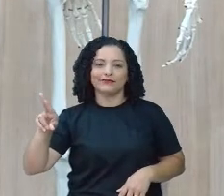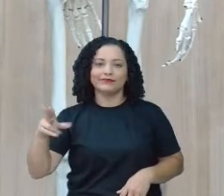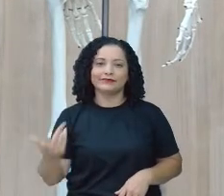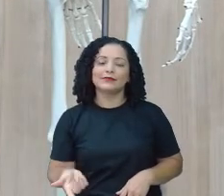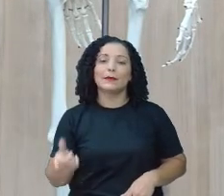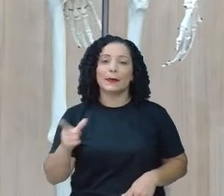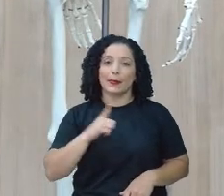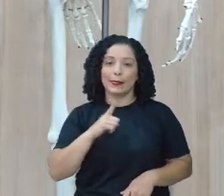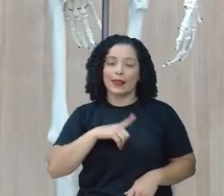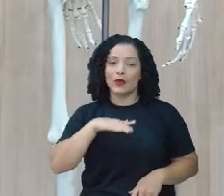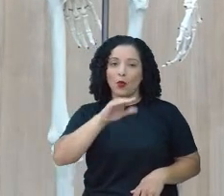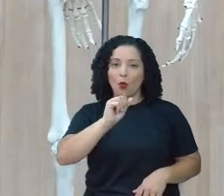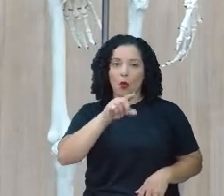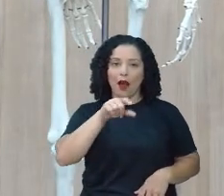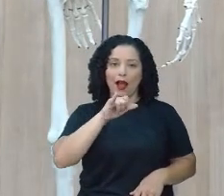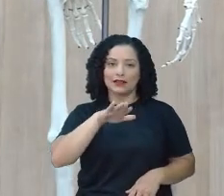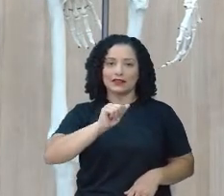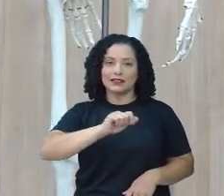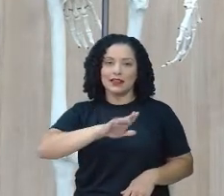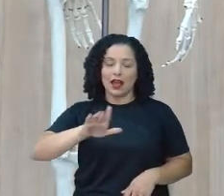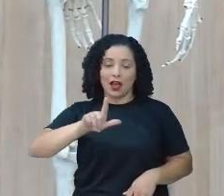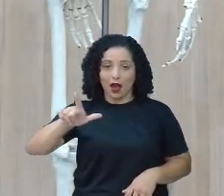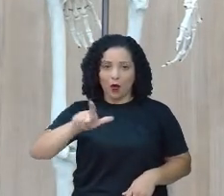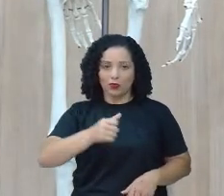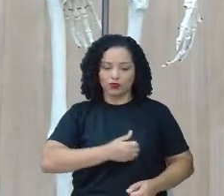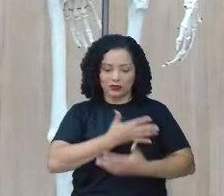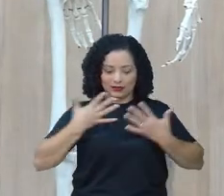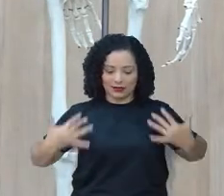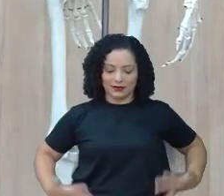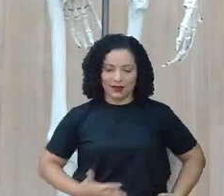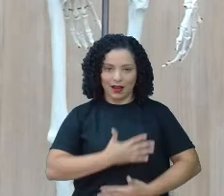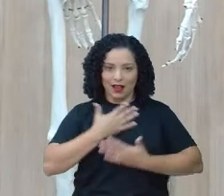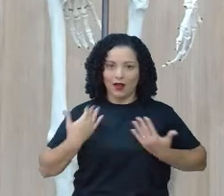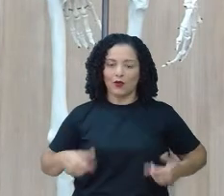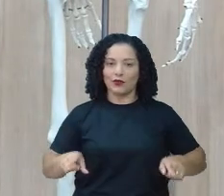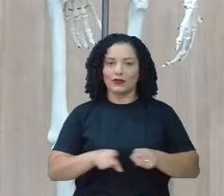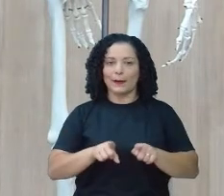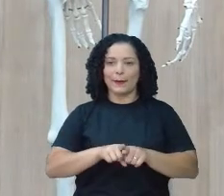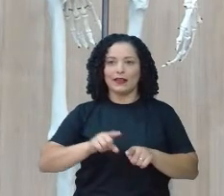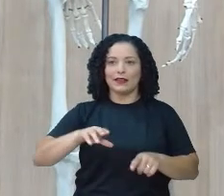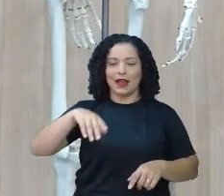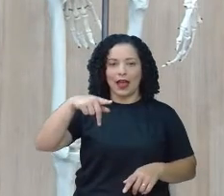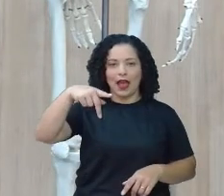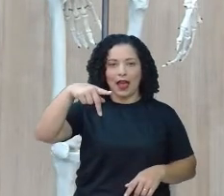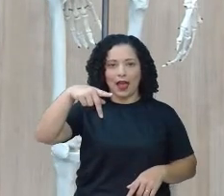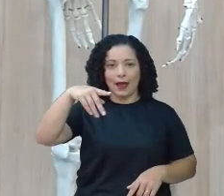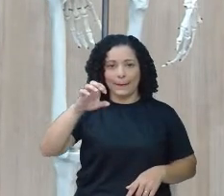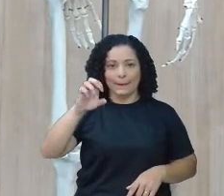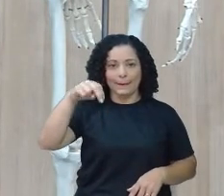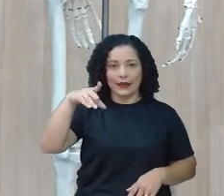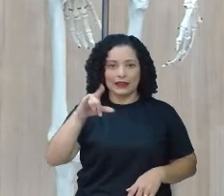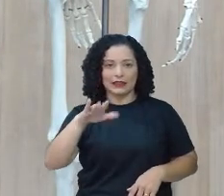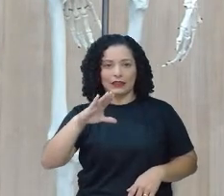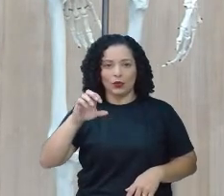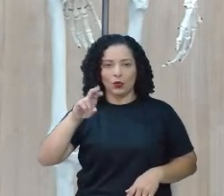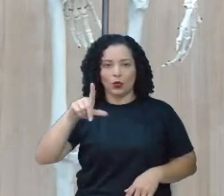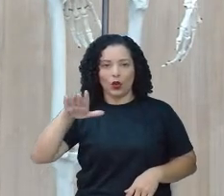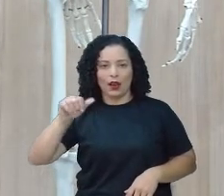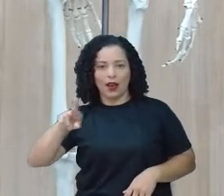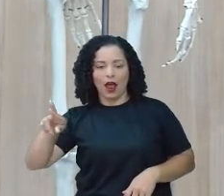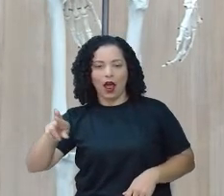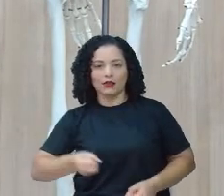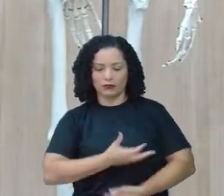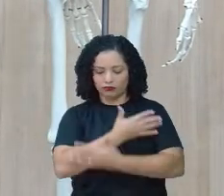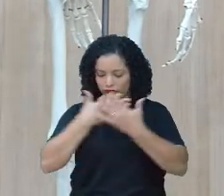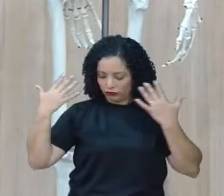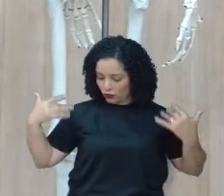parte central, e a questão do apendicular, que está nas extremidades do nosso corpo. Então, o que é que eu estou querendo dizer? Que essa aula